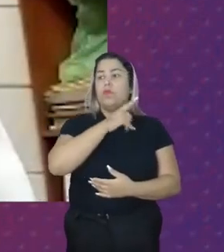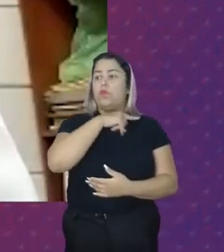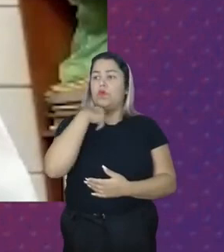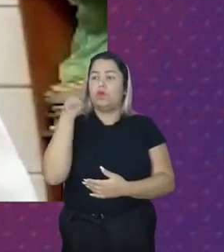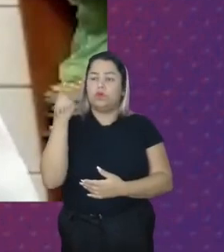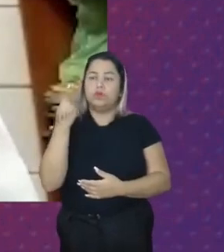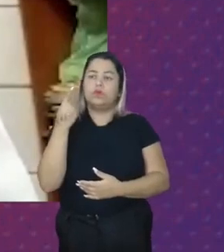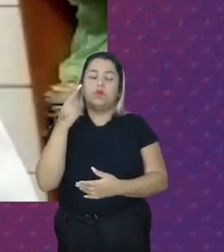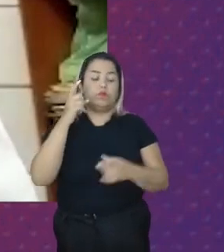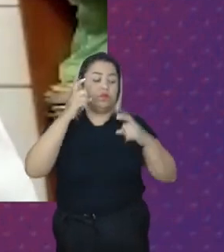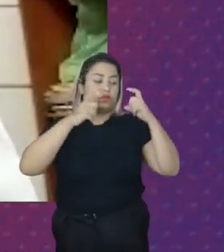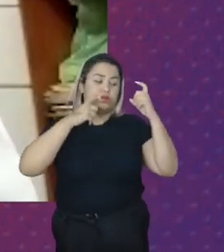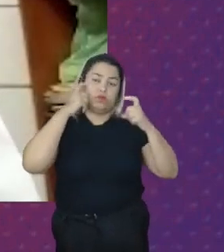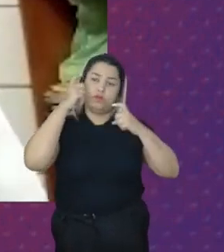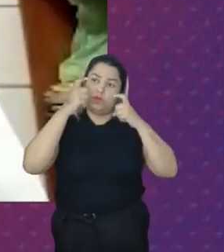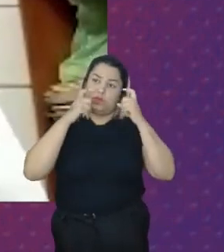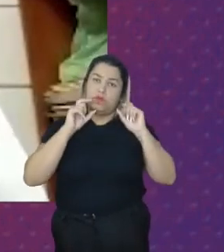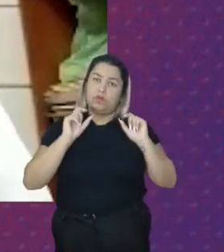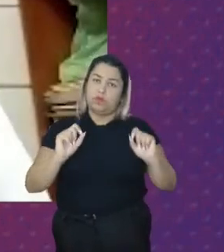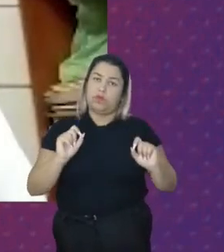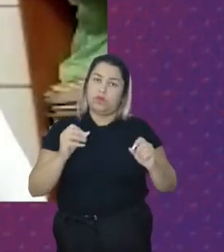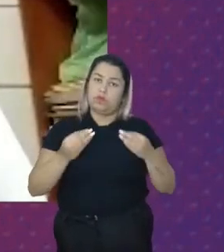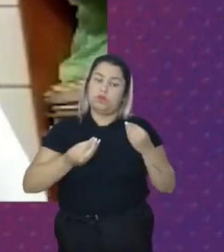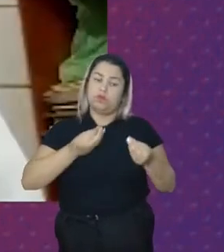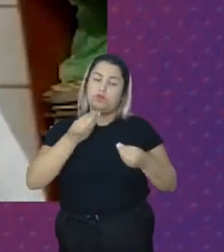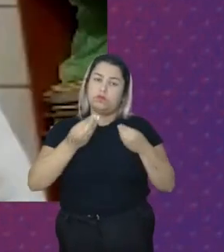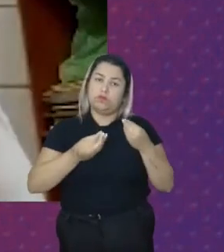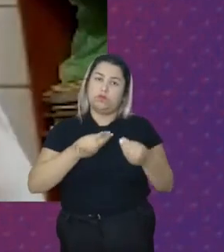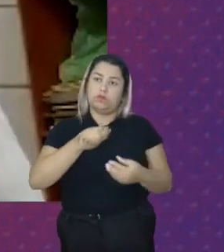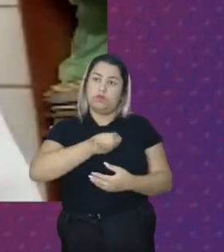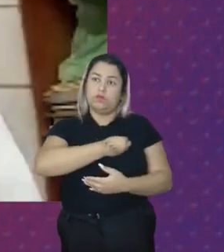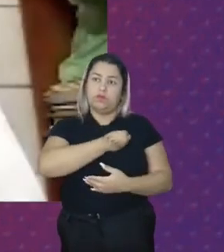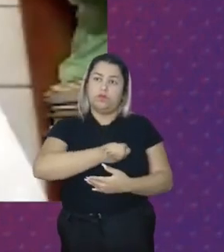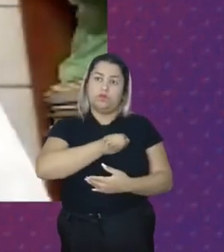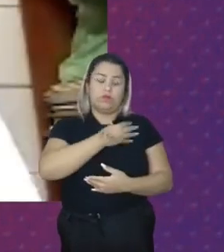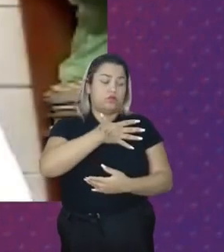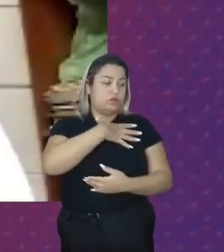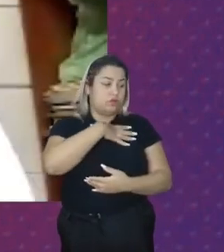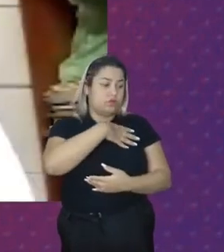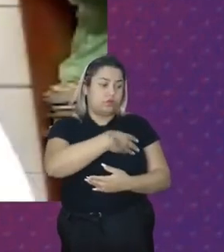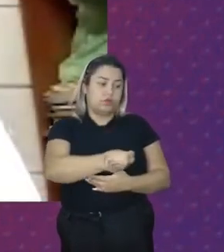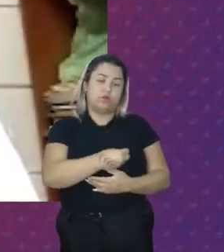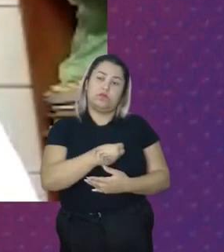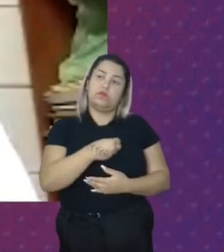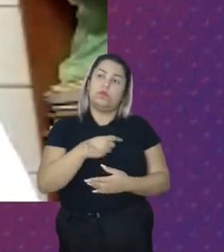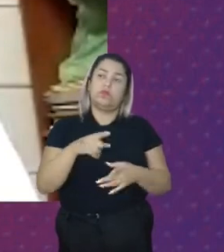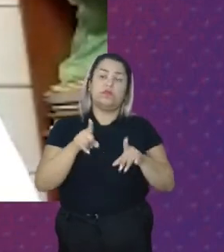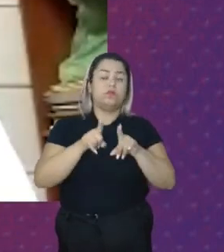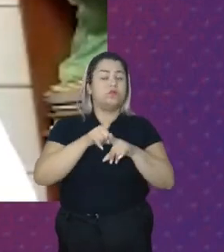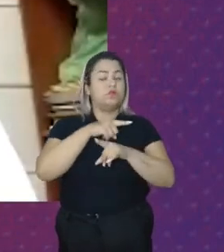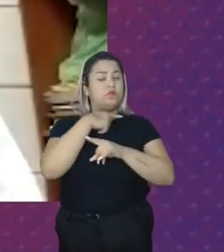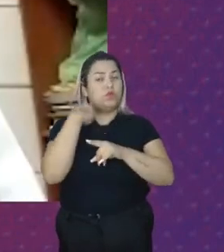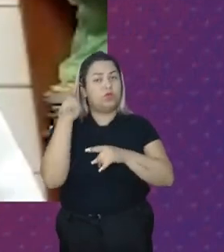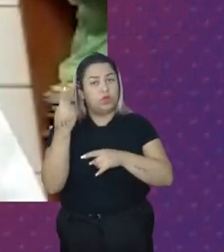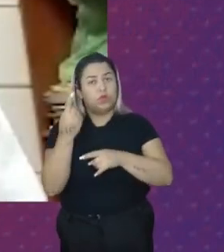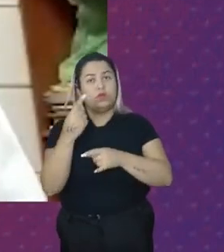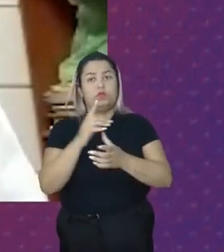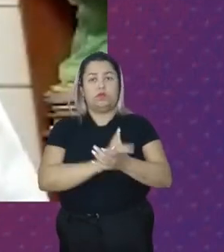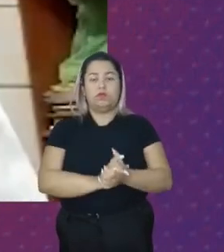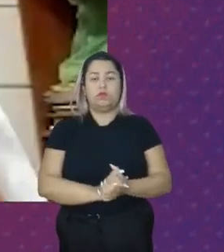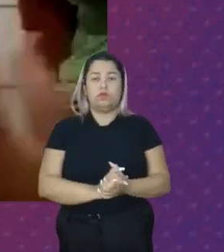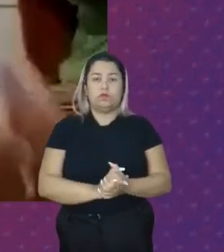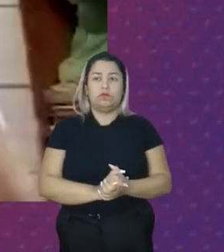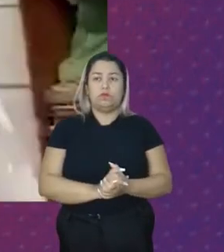A preocupação Da FENATRAD É Como é que estão Os filhos Dessas companheiras Que vieram a óbito Que a gente está